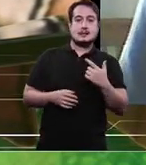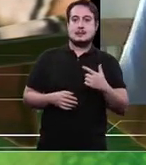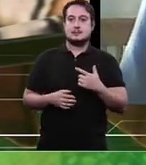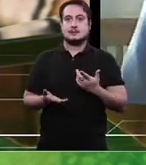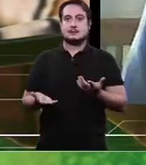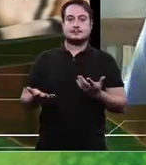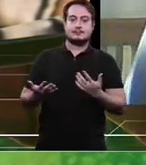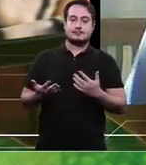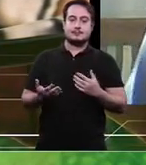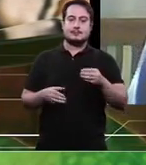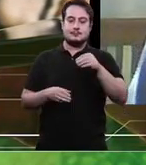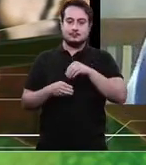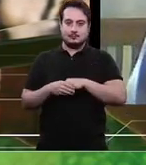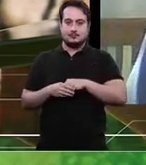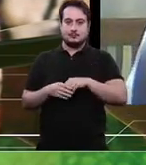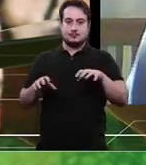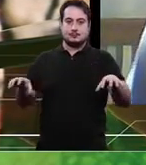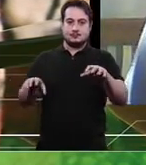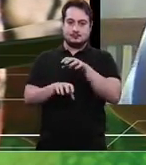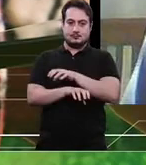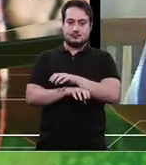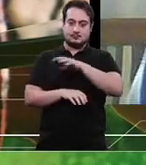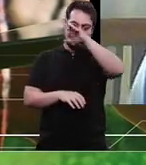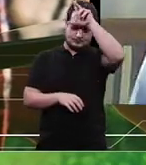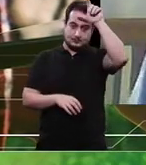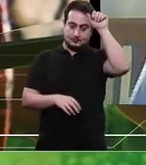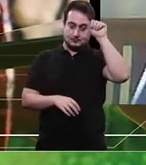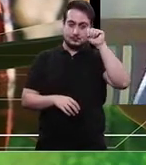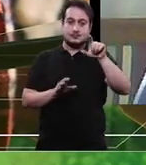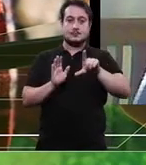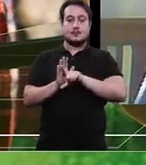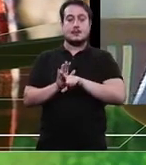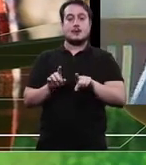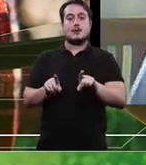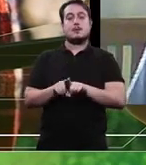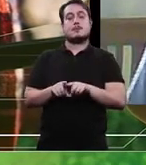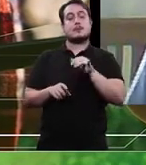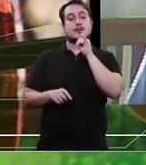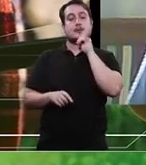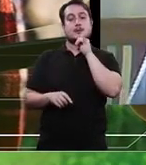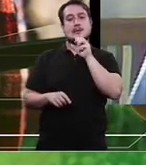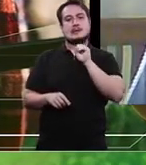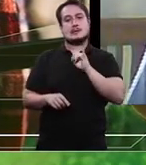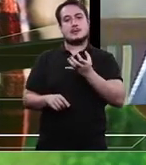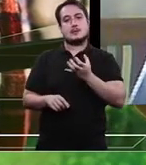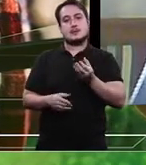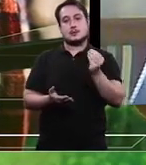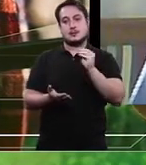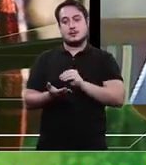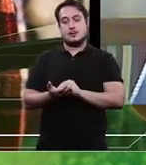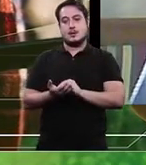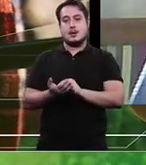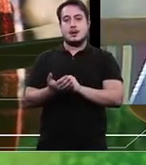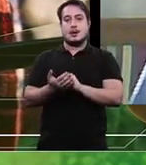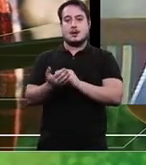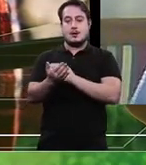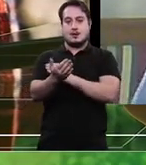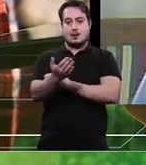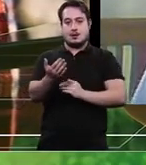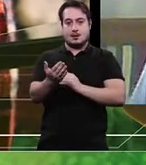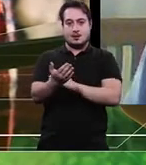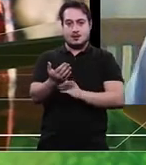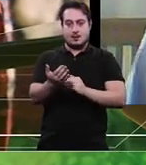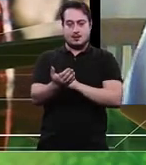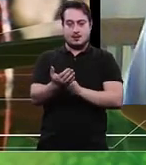sentido no bioma Amazônia e na Amazônia Legal como um todo, é que, por exemplo, se eu quiser plantar cana na Amazônia